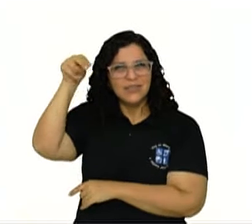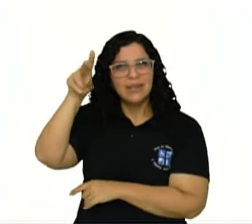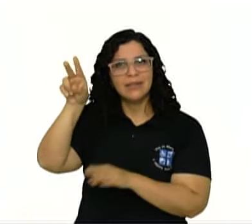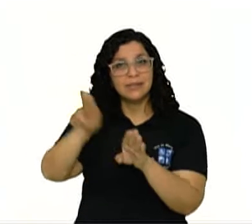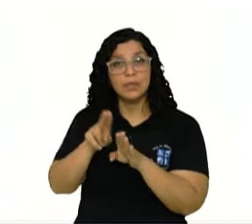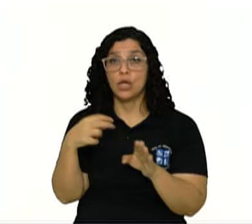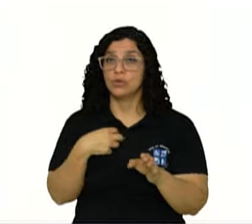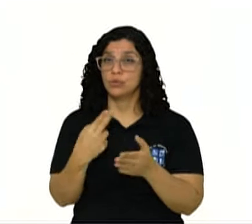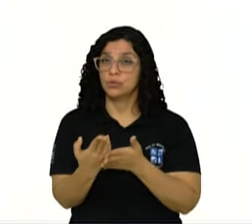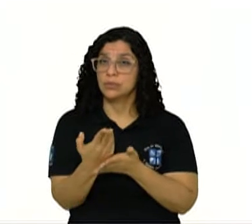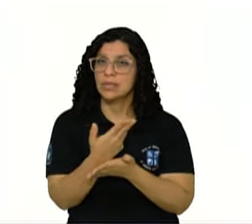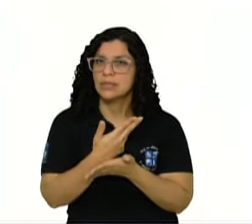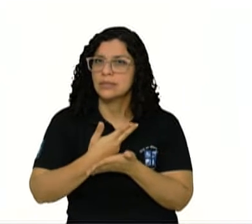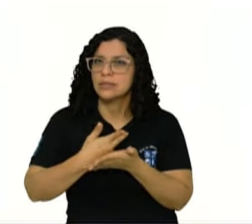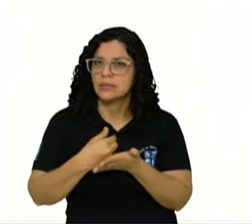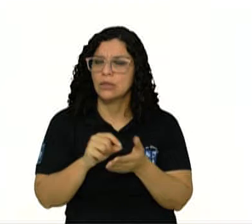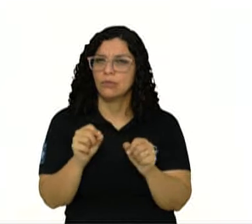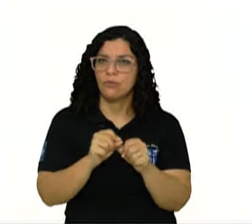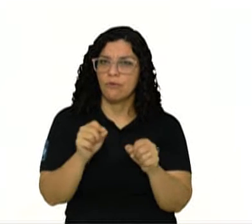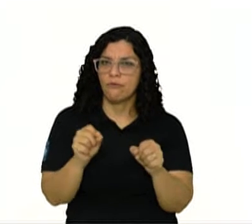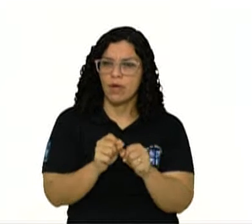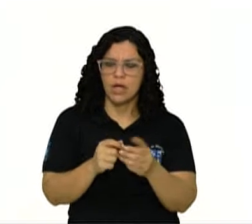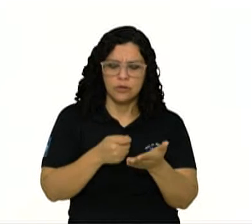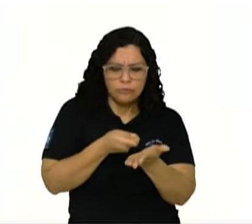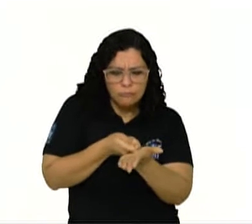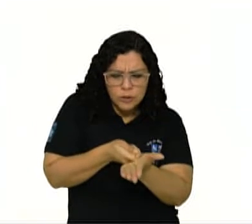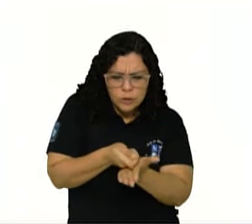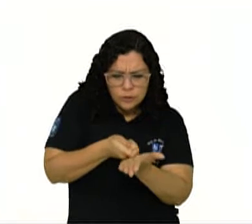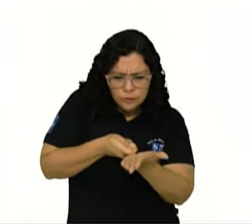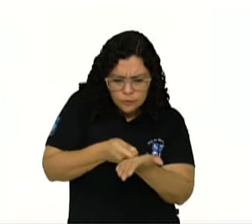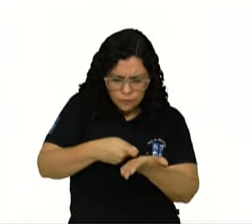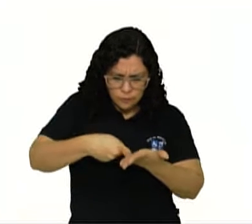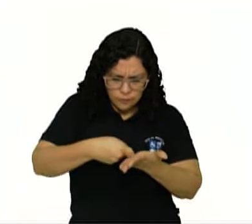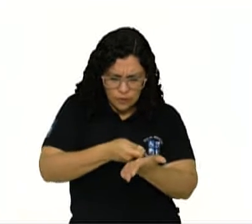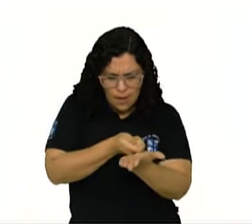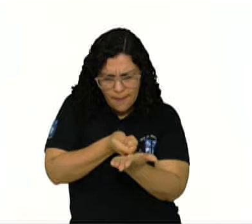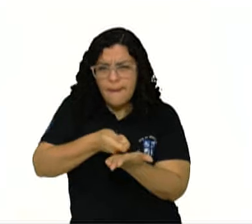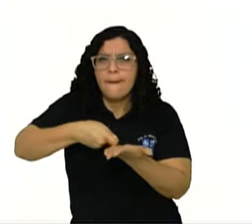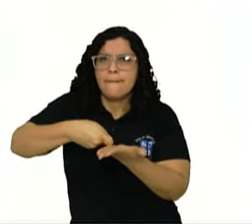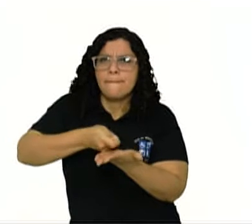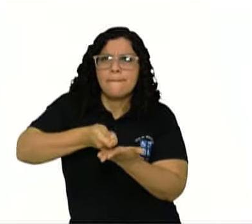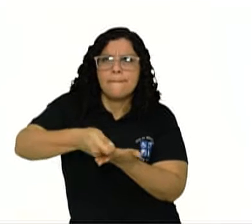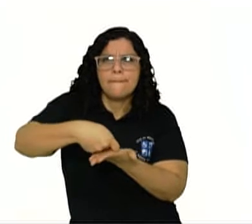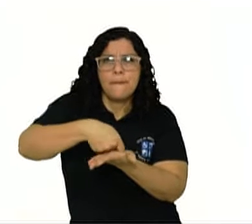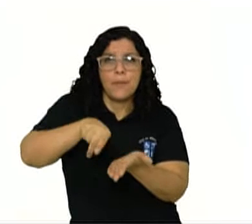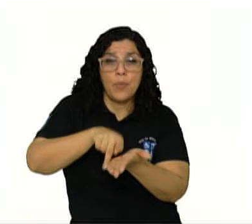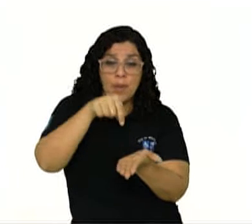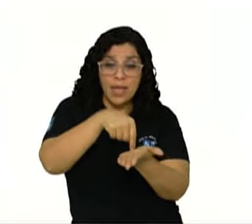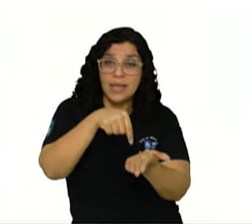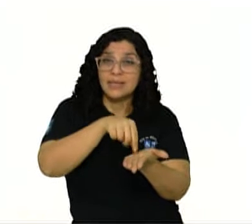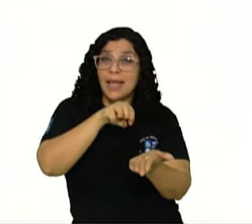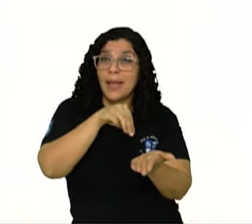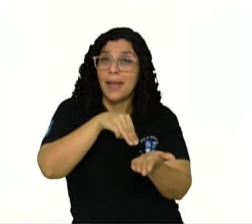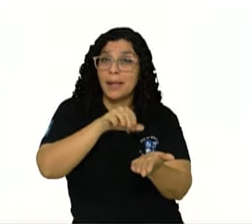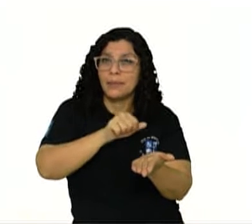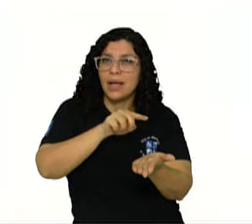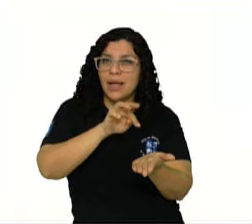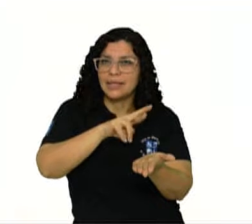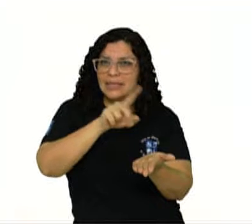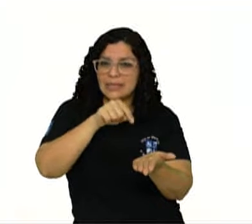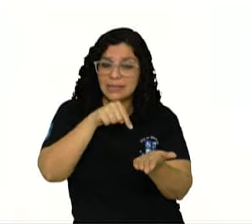um desenho e esculpir esse desenho, e aí você tem uma matriz. Com essa matriz você